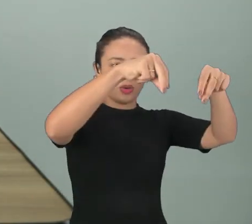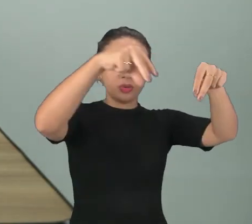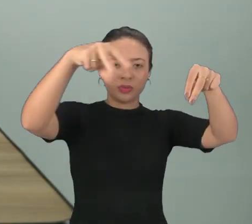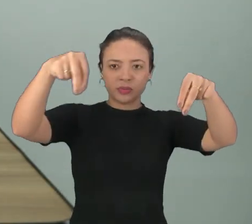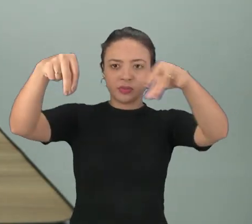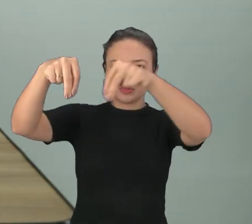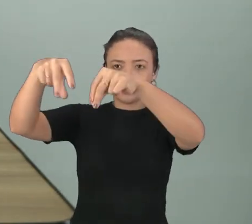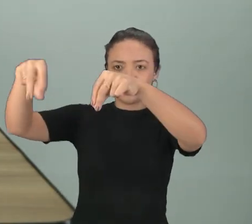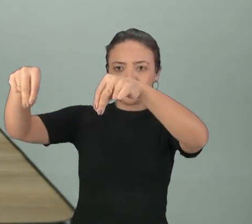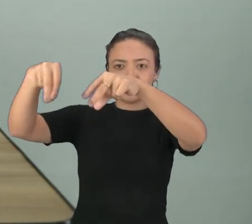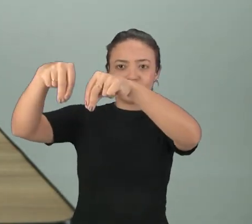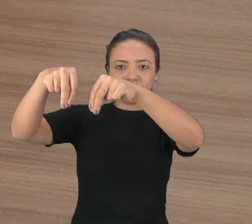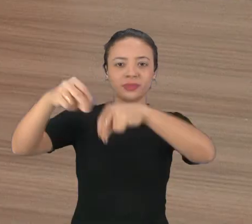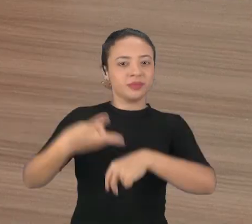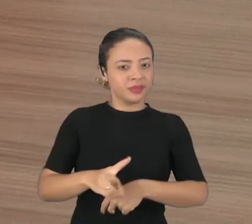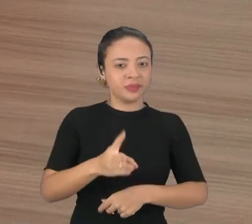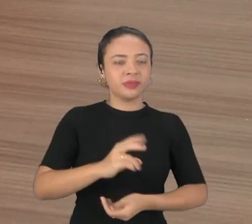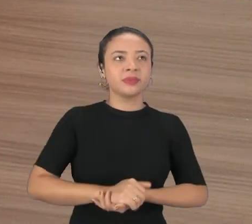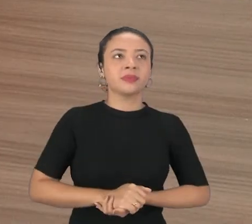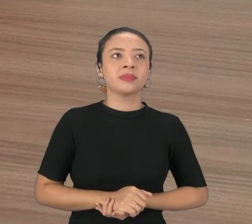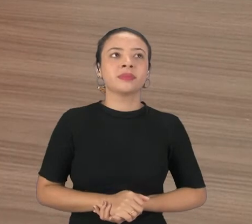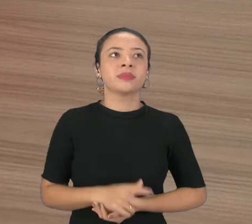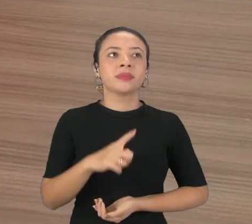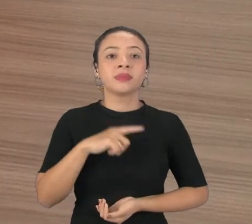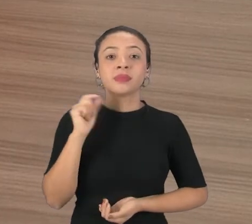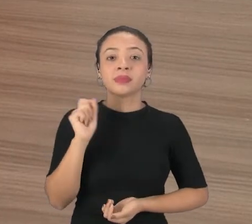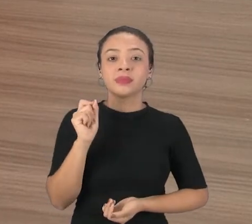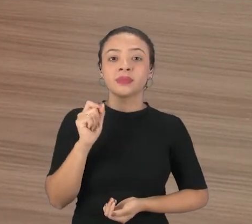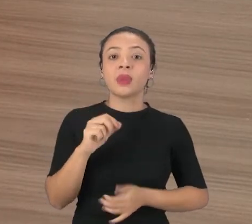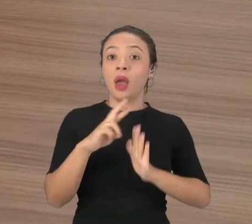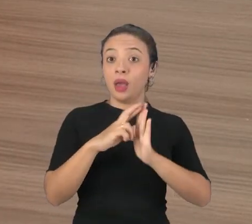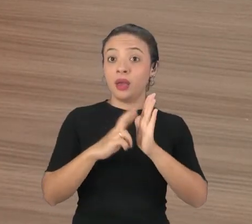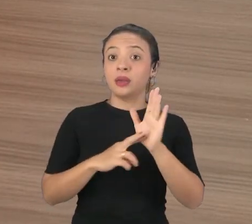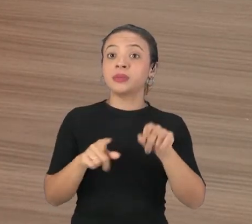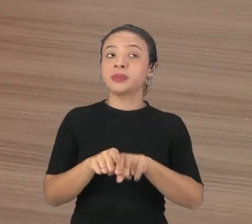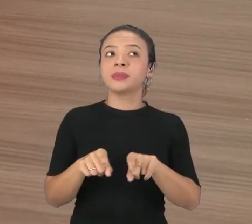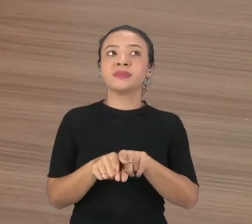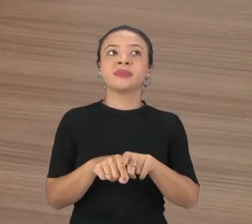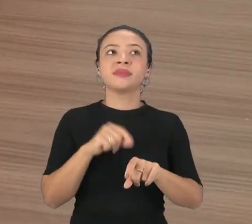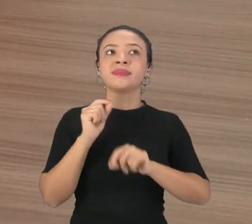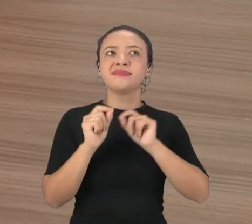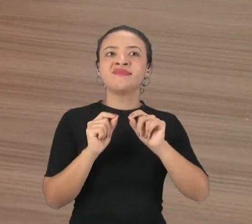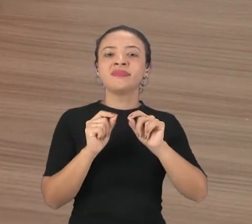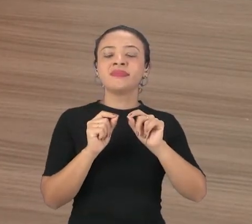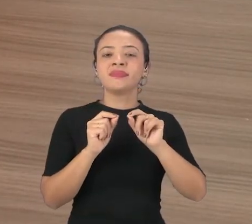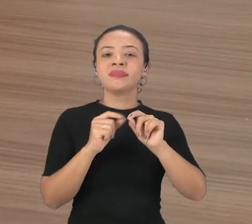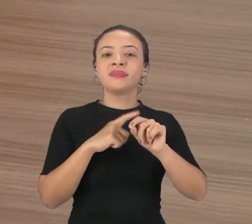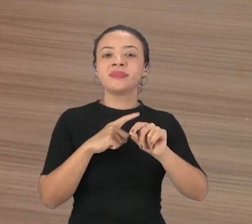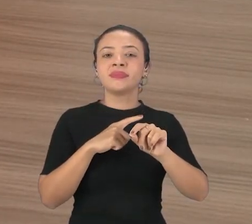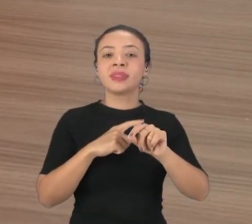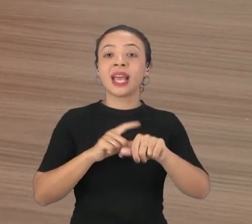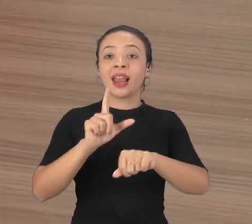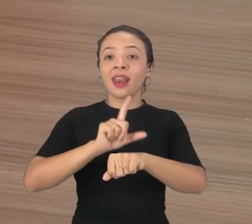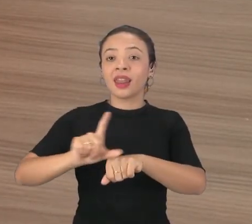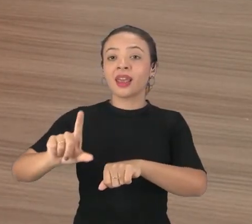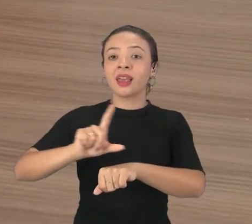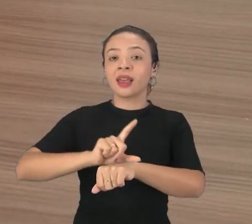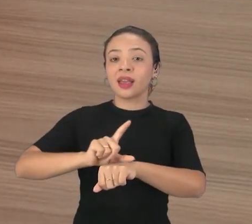mais uma sequência vamos lá e já tenho aqui o padrão lilás